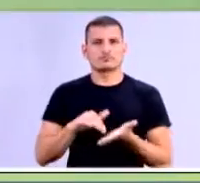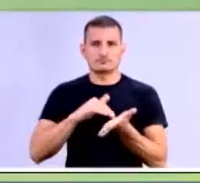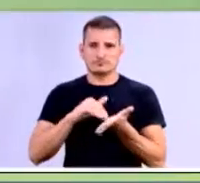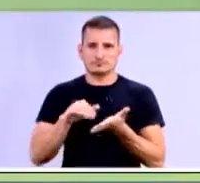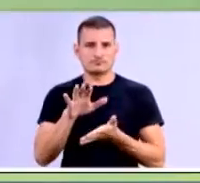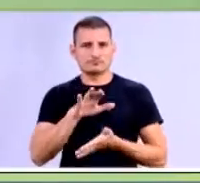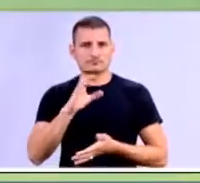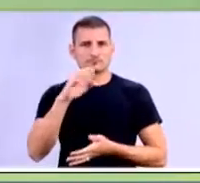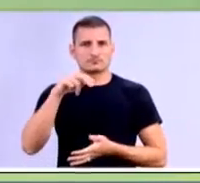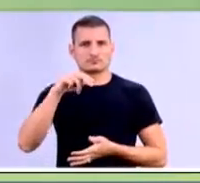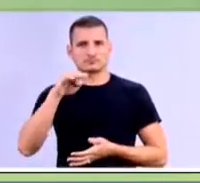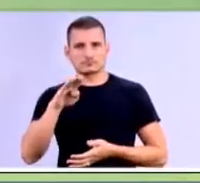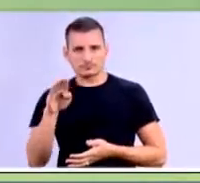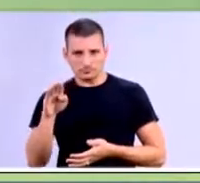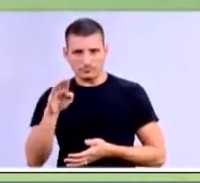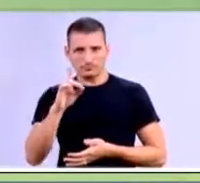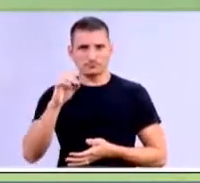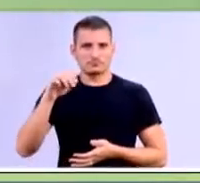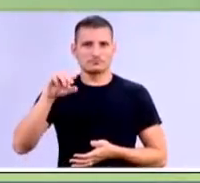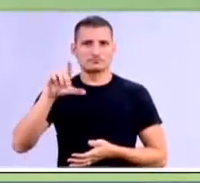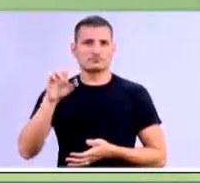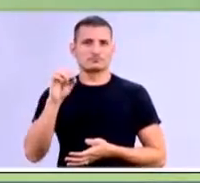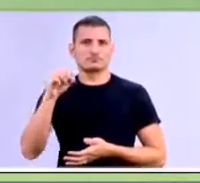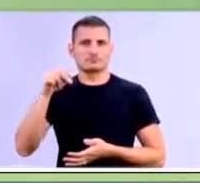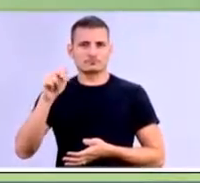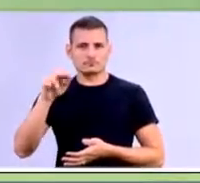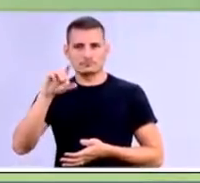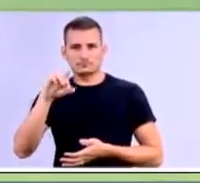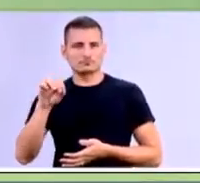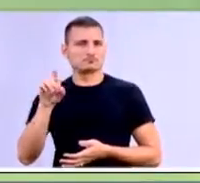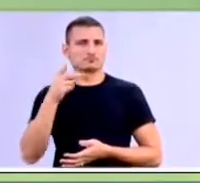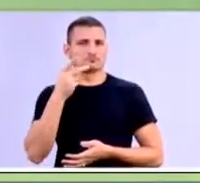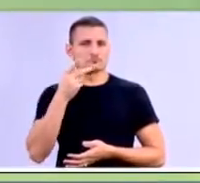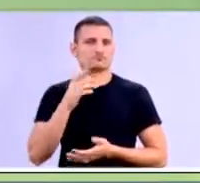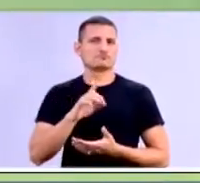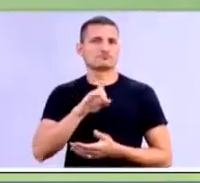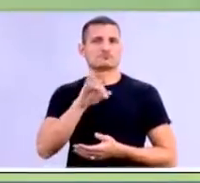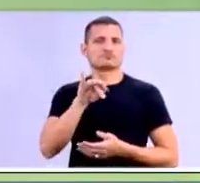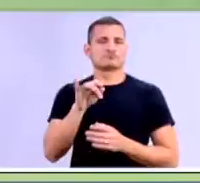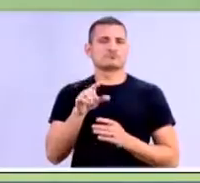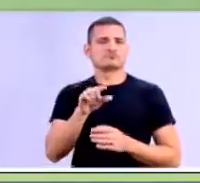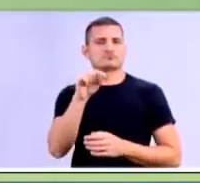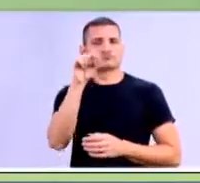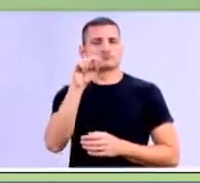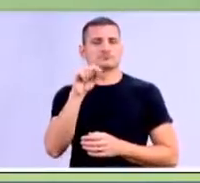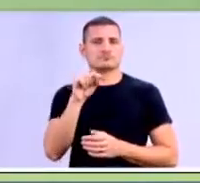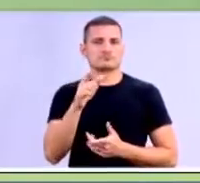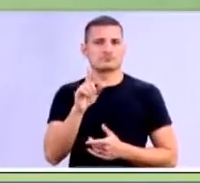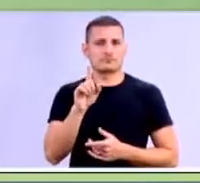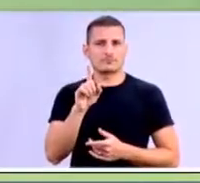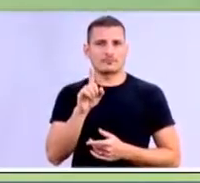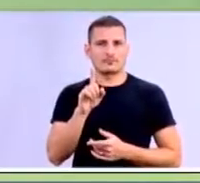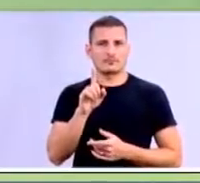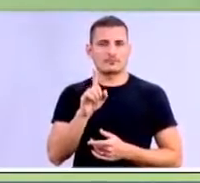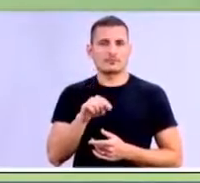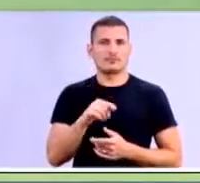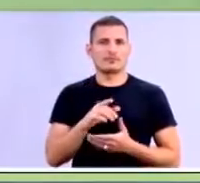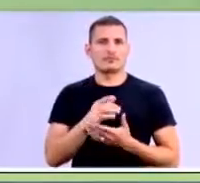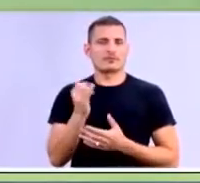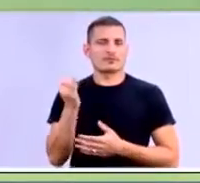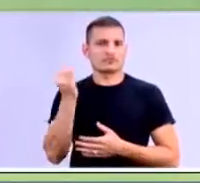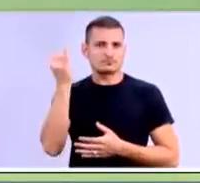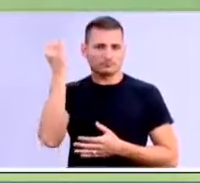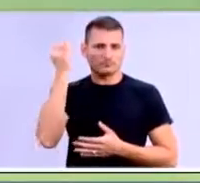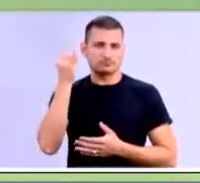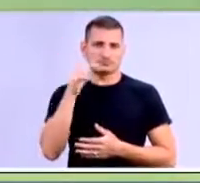Dom Leonardo, disse que o momento escolhido para o lançamento da campanha, o início da quaresma, é considerado de extrema